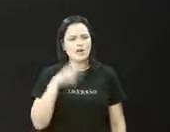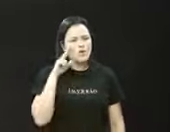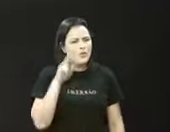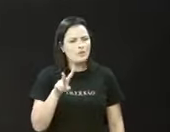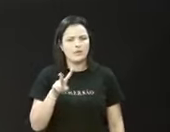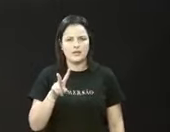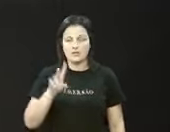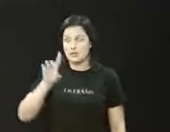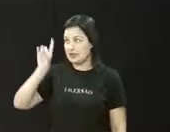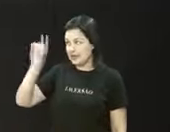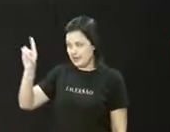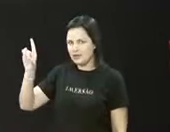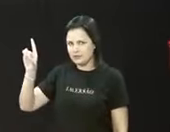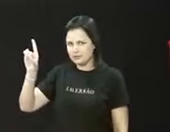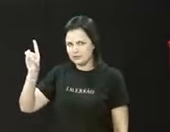com um arco na mão,